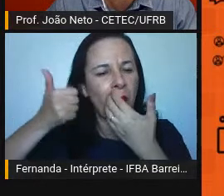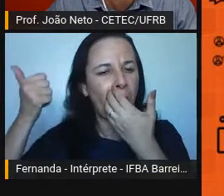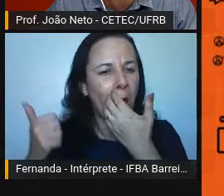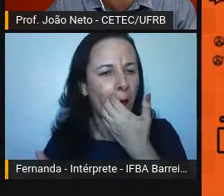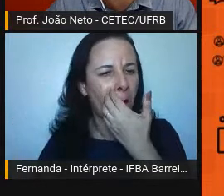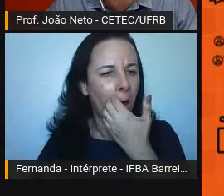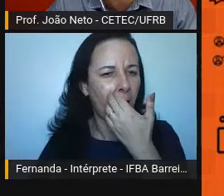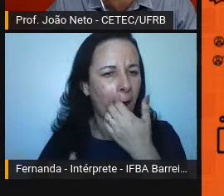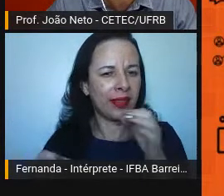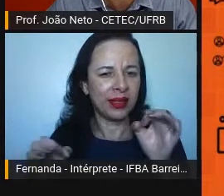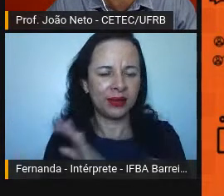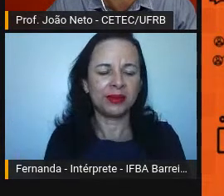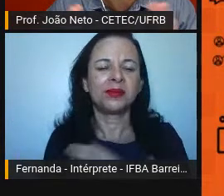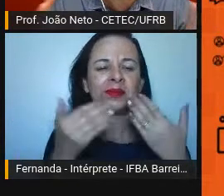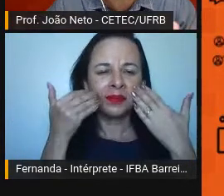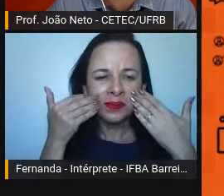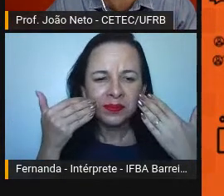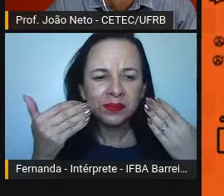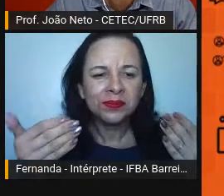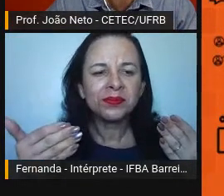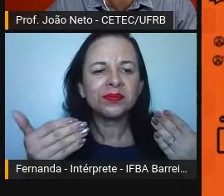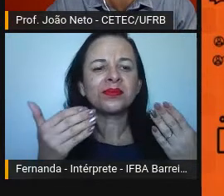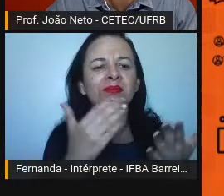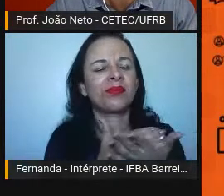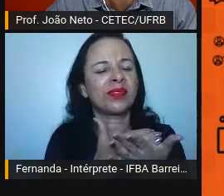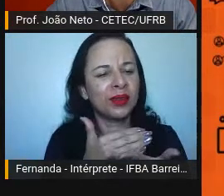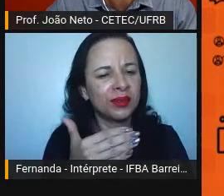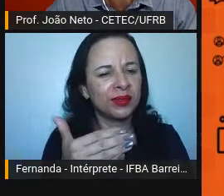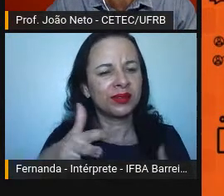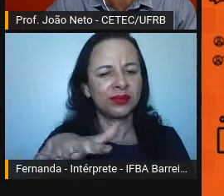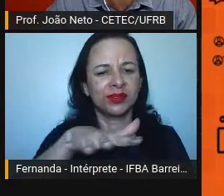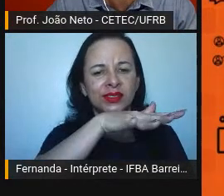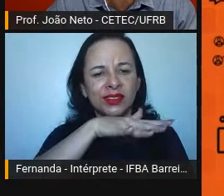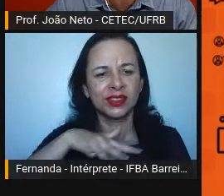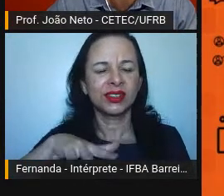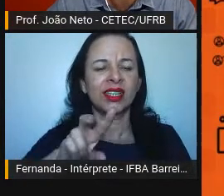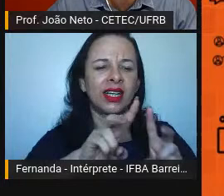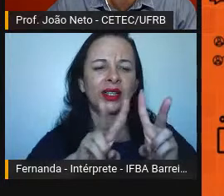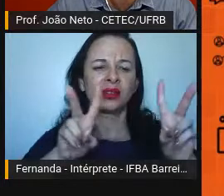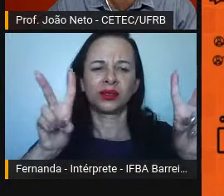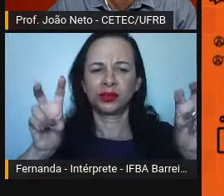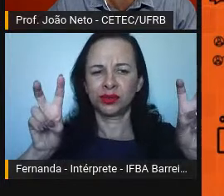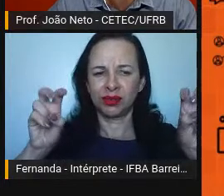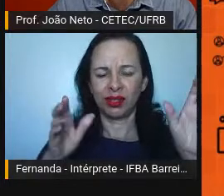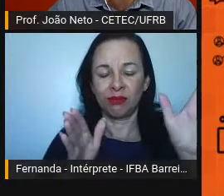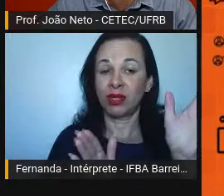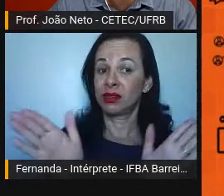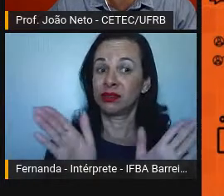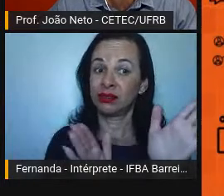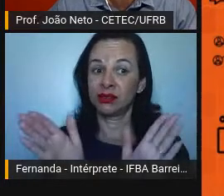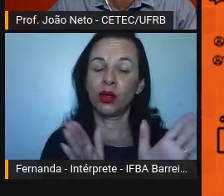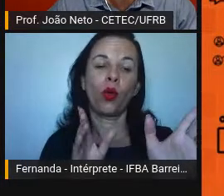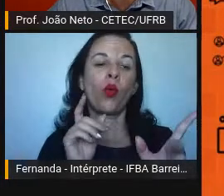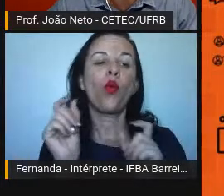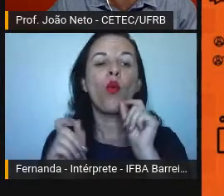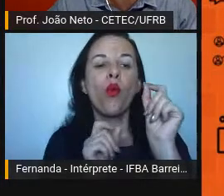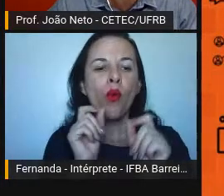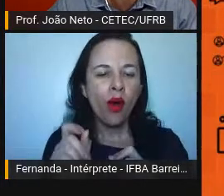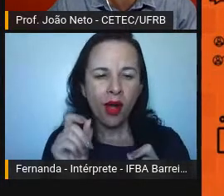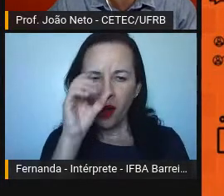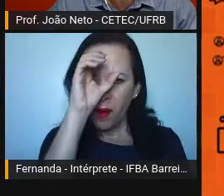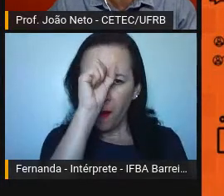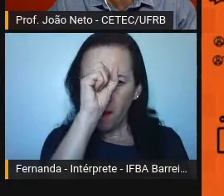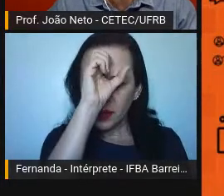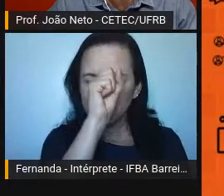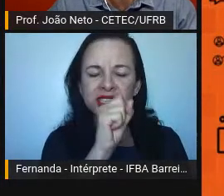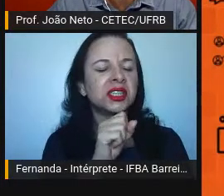eu passo para uma introdução uma introdução Geral do tema falar sobre acessibilidade o que eu aprendi e